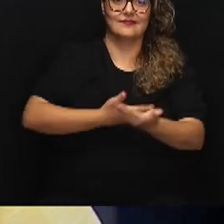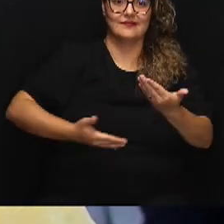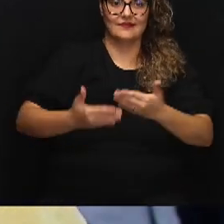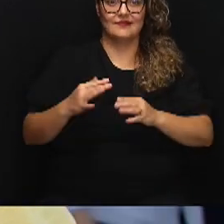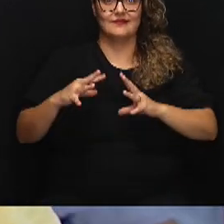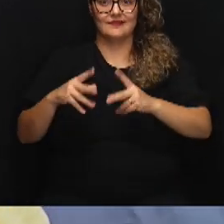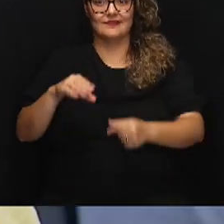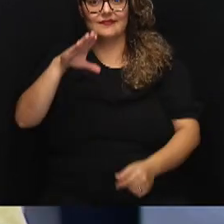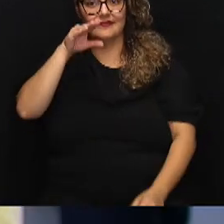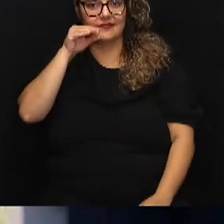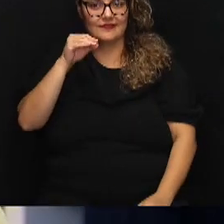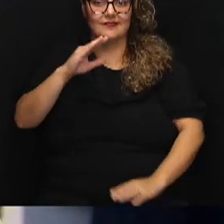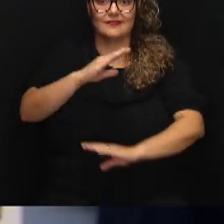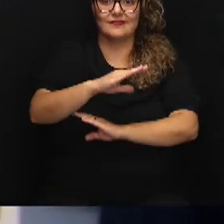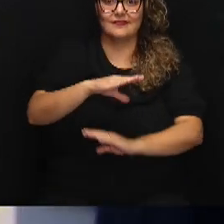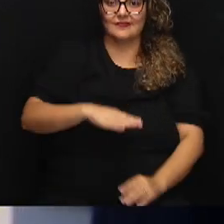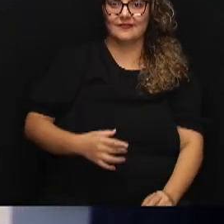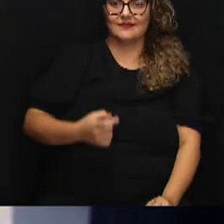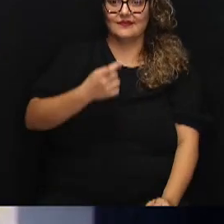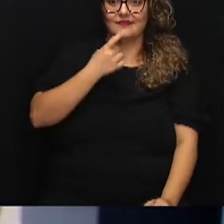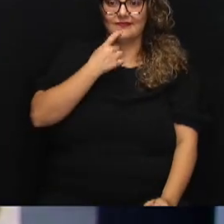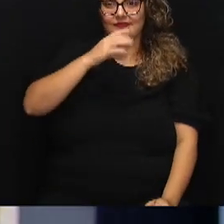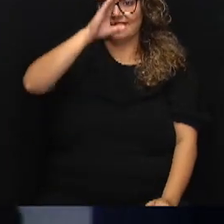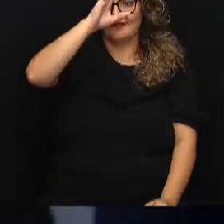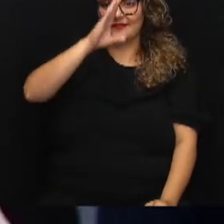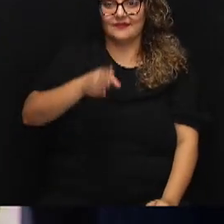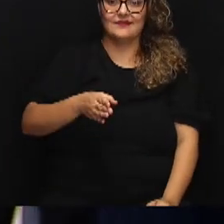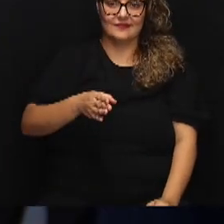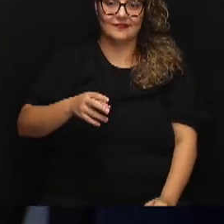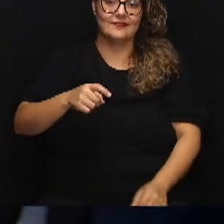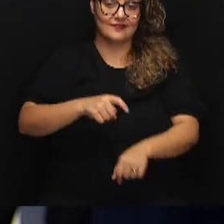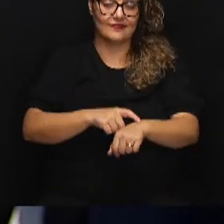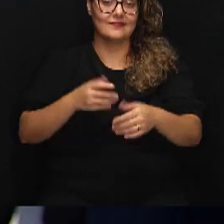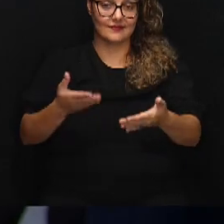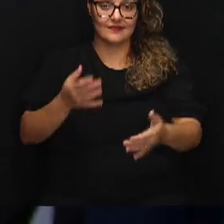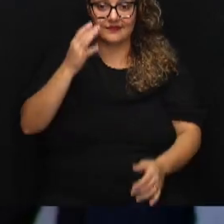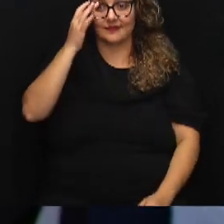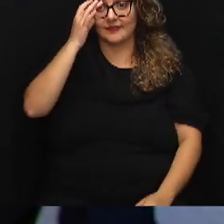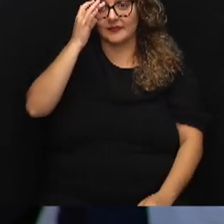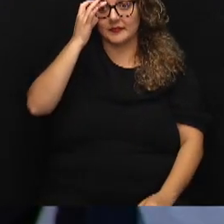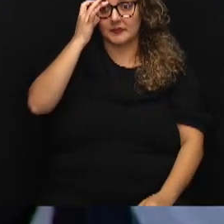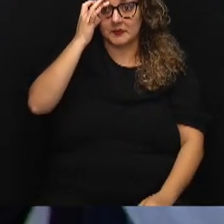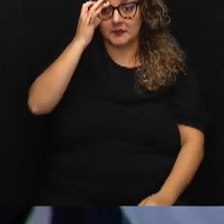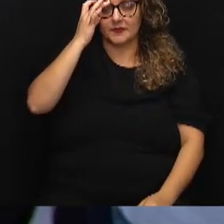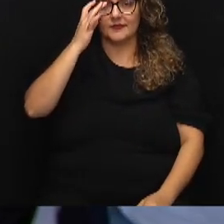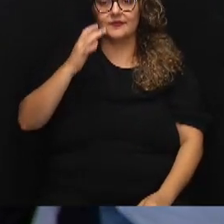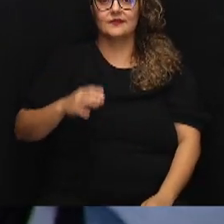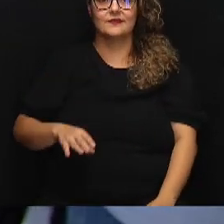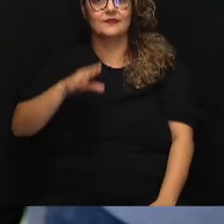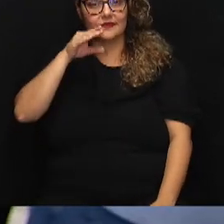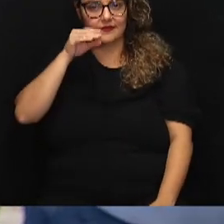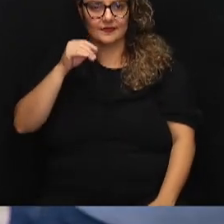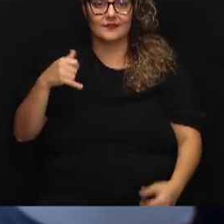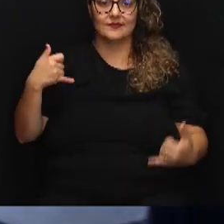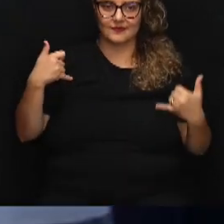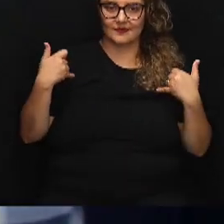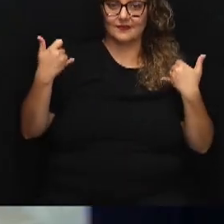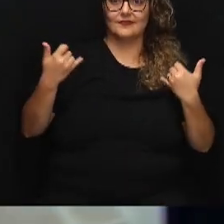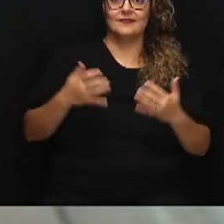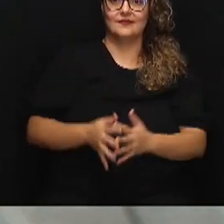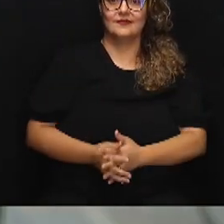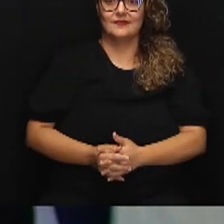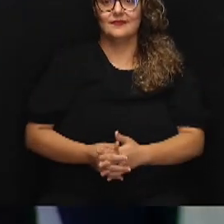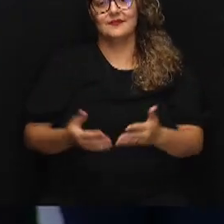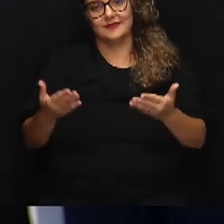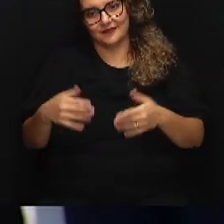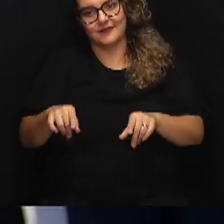os funcionários da Câmara Municipal, principalmente nessa época em que o funcionário faz aniversário. Hoje eu também